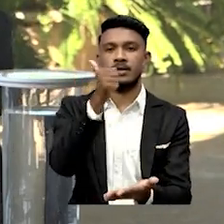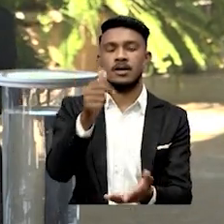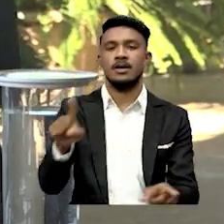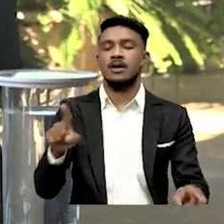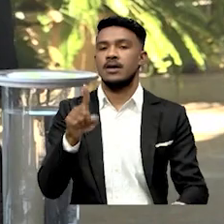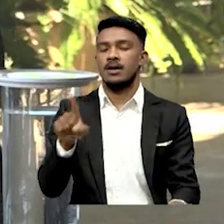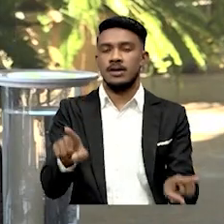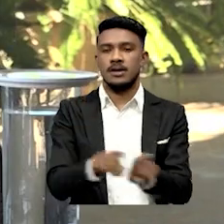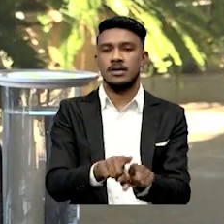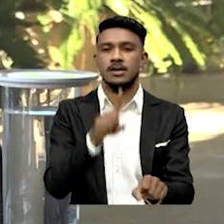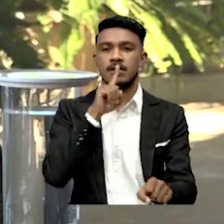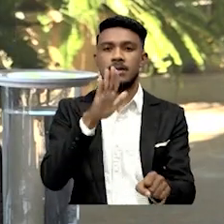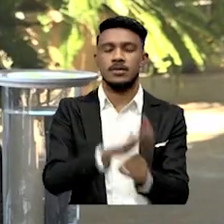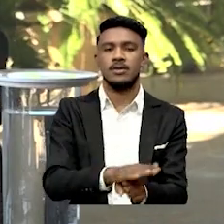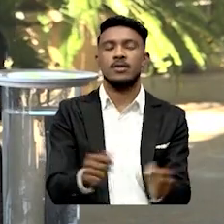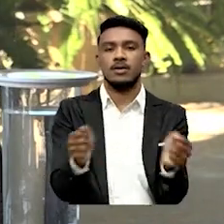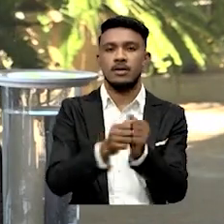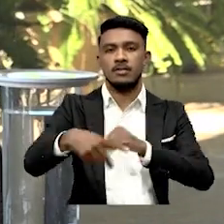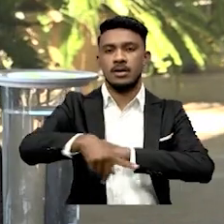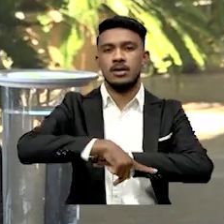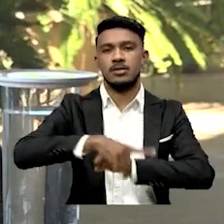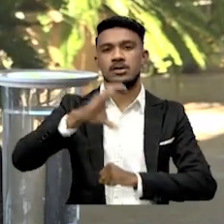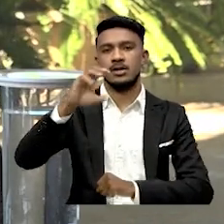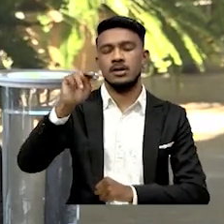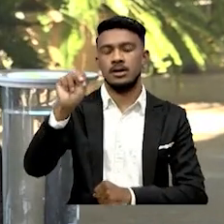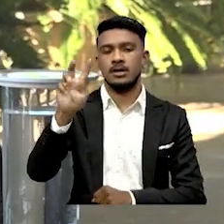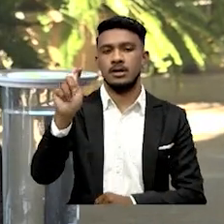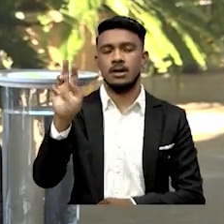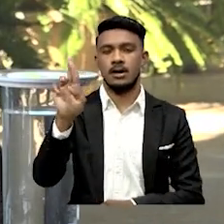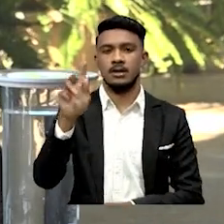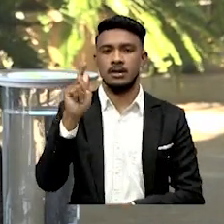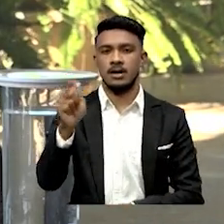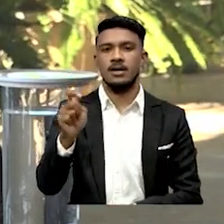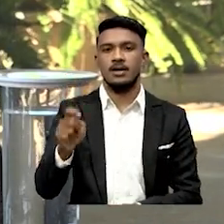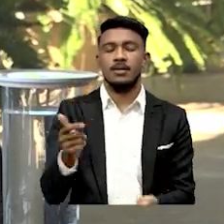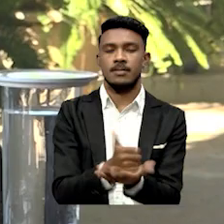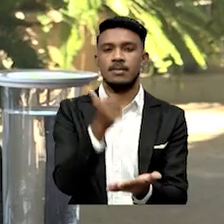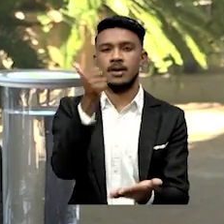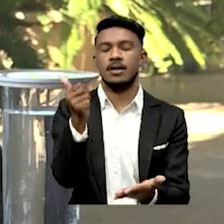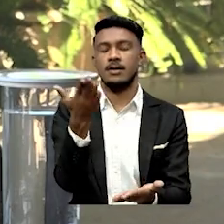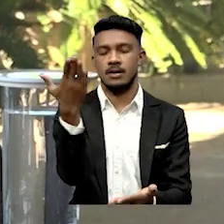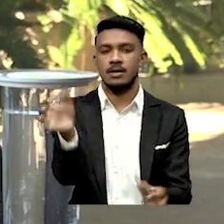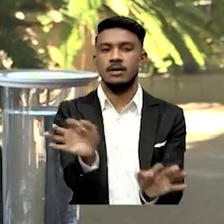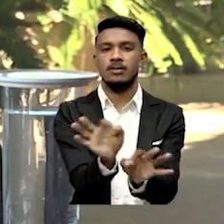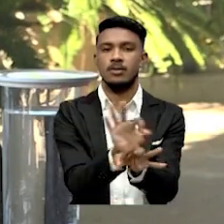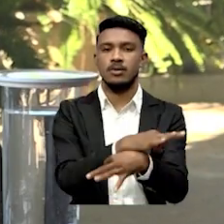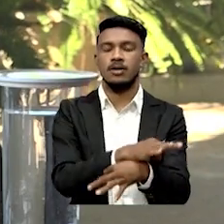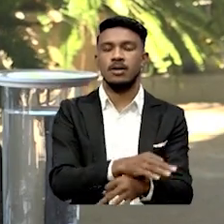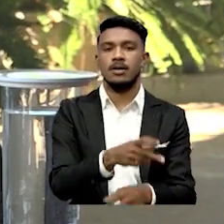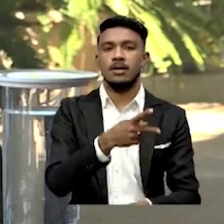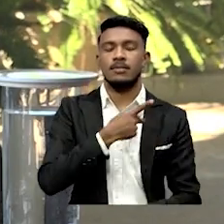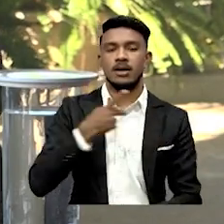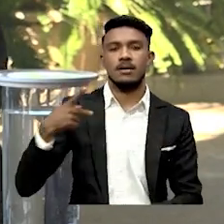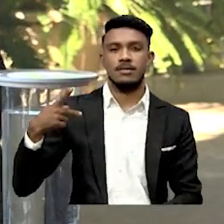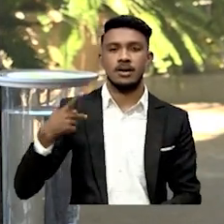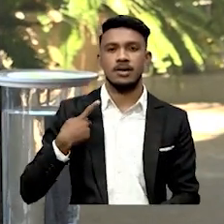ho, CNRT. Cata que nem maná, nem dissolve o parlamento. Nem significa dissolver o parlamento que está hatun governo.